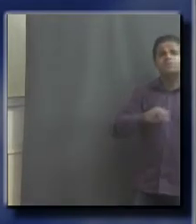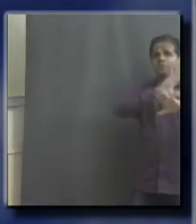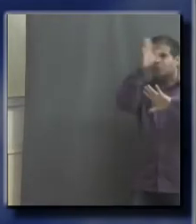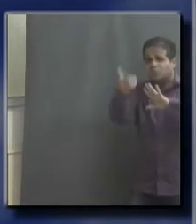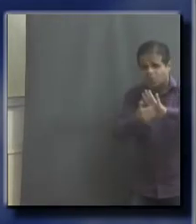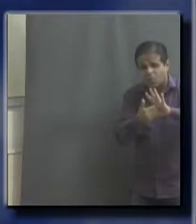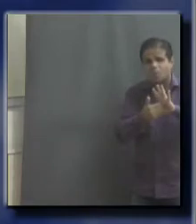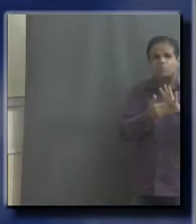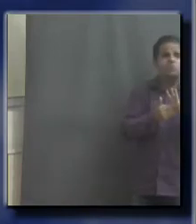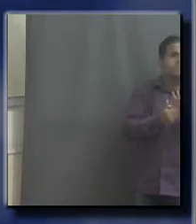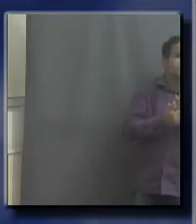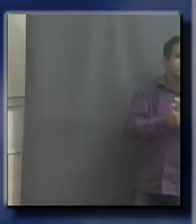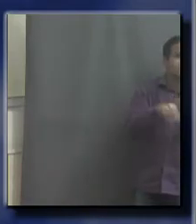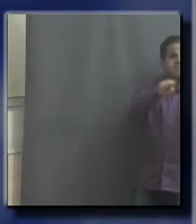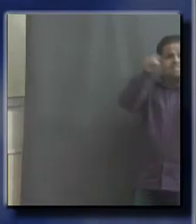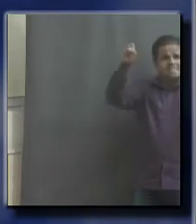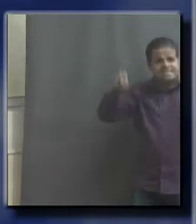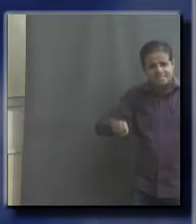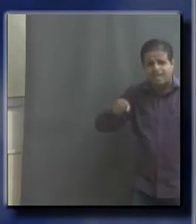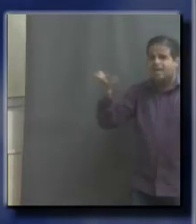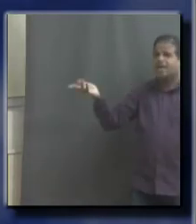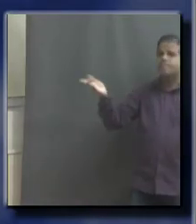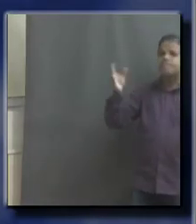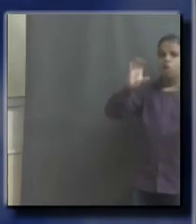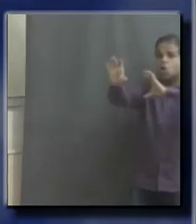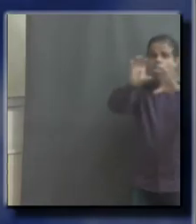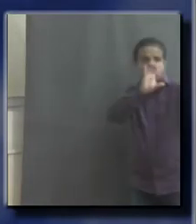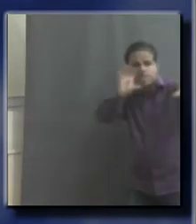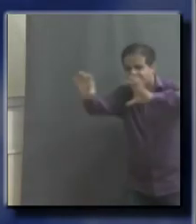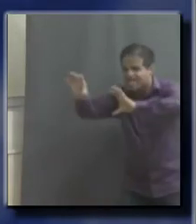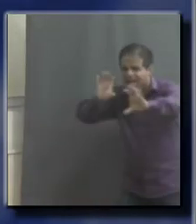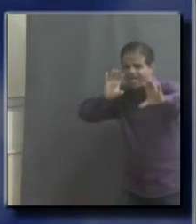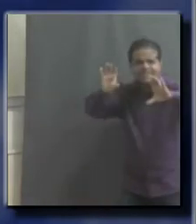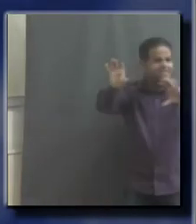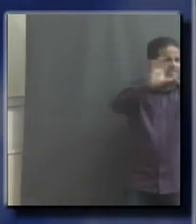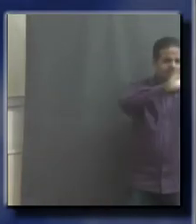todo um sistema de comunicação